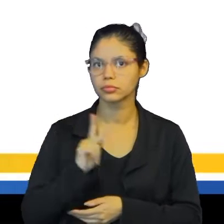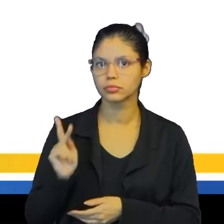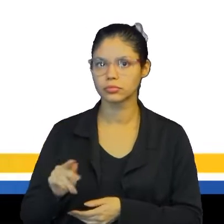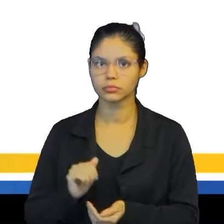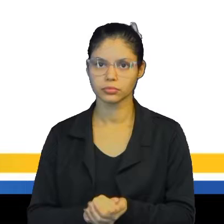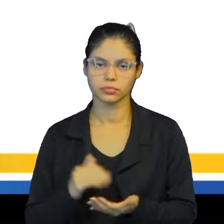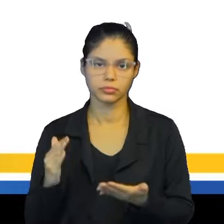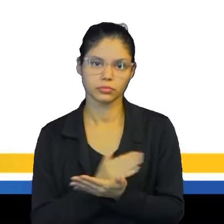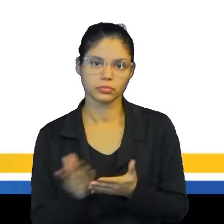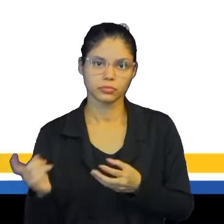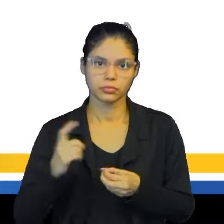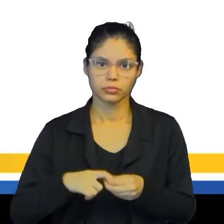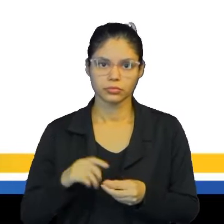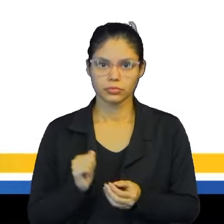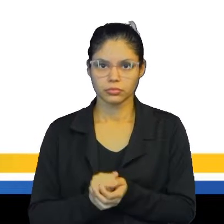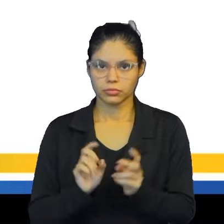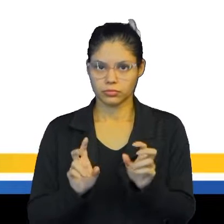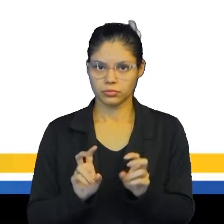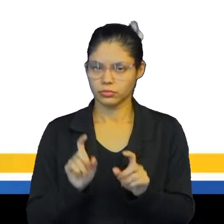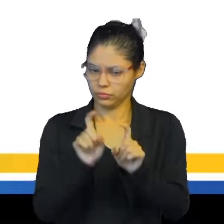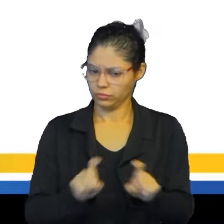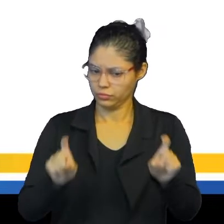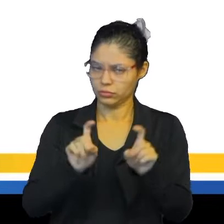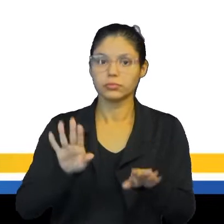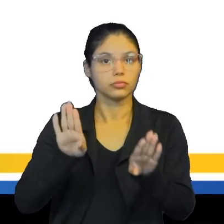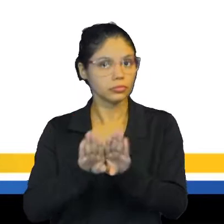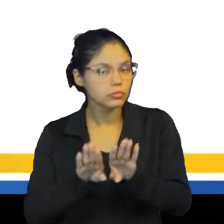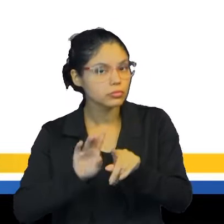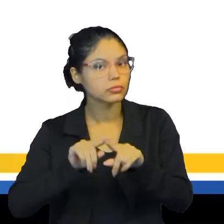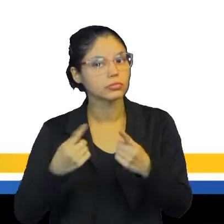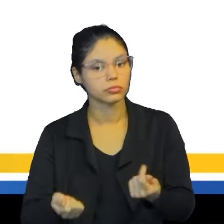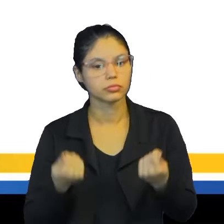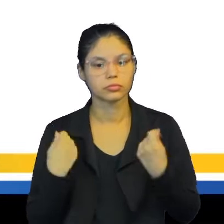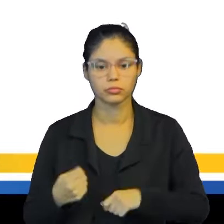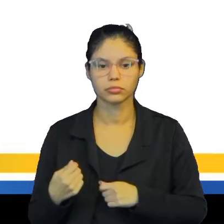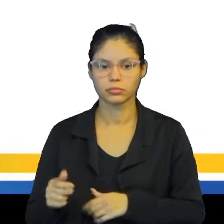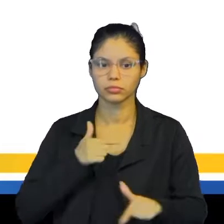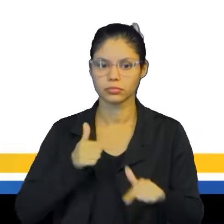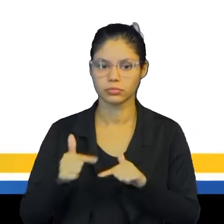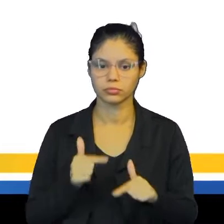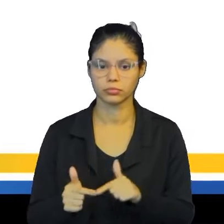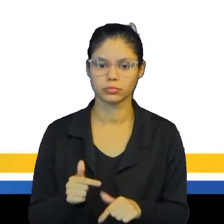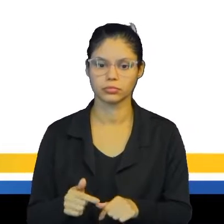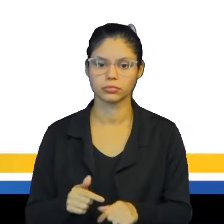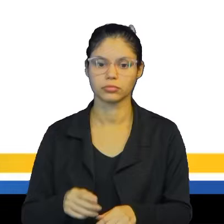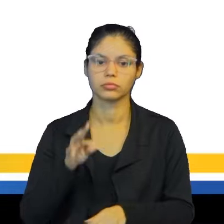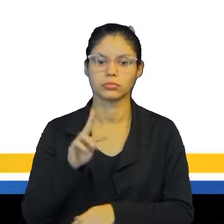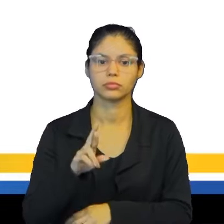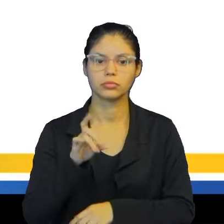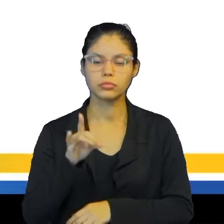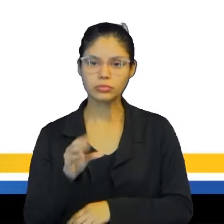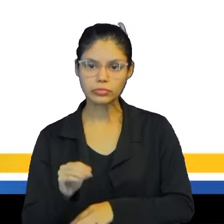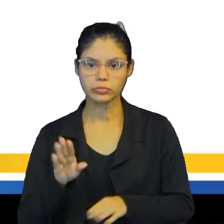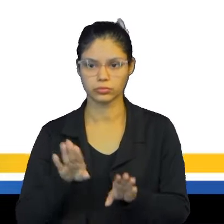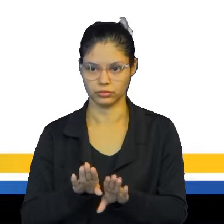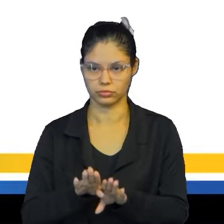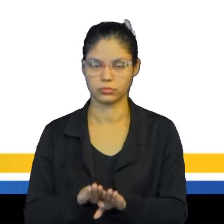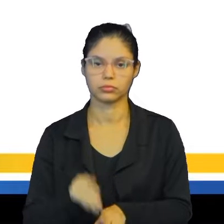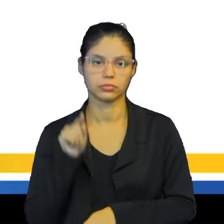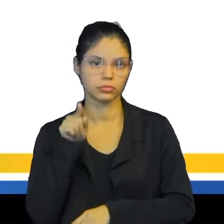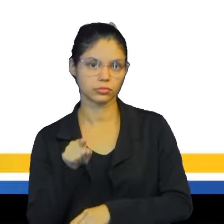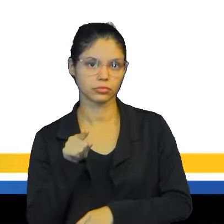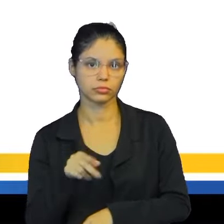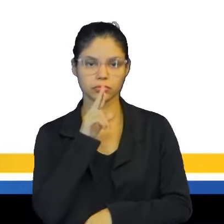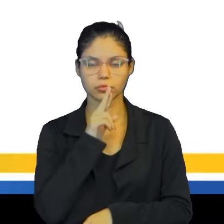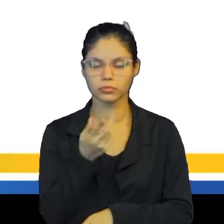pensei que era algo voltado para o computador. É também, mas a gente trabalha aqui com o tecido, tá? É